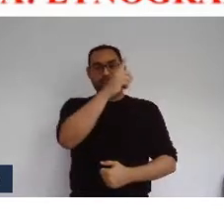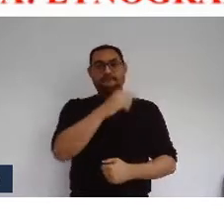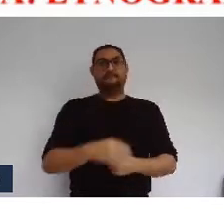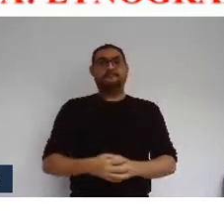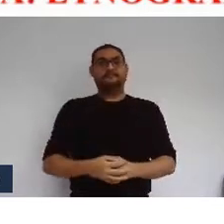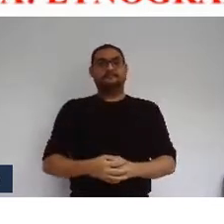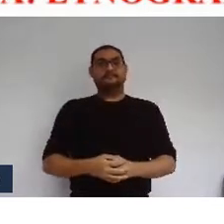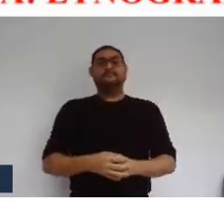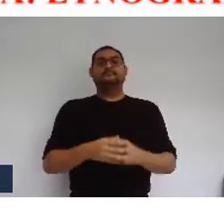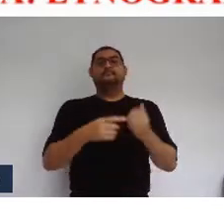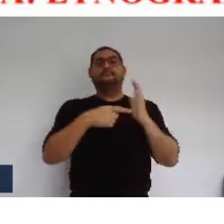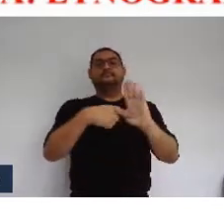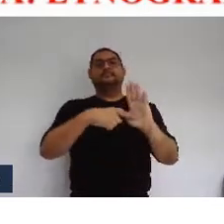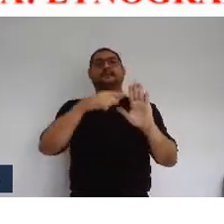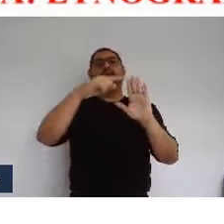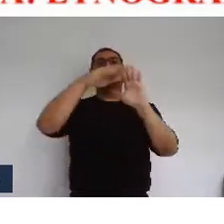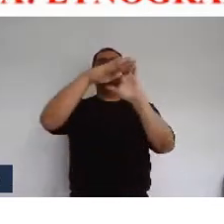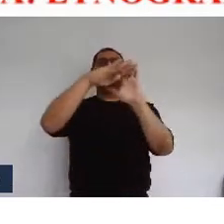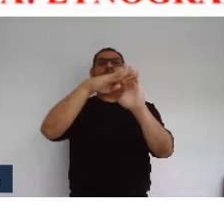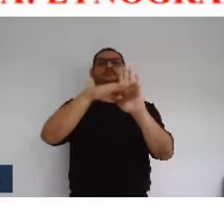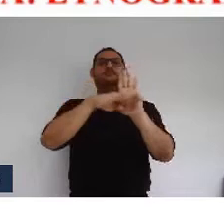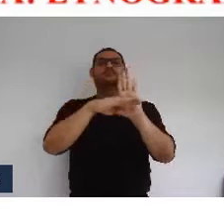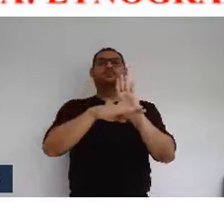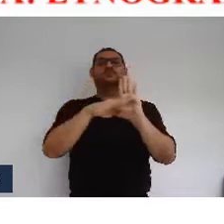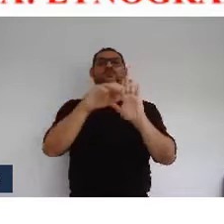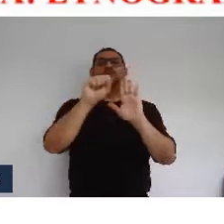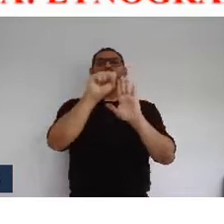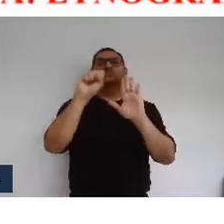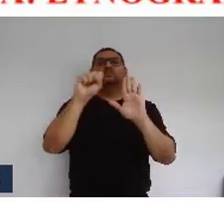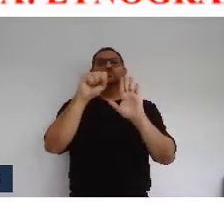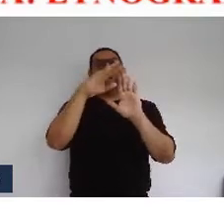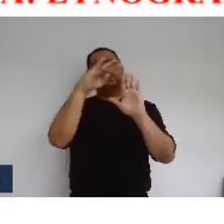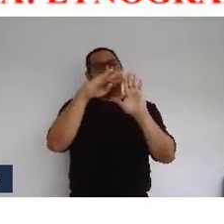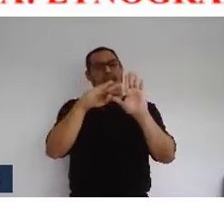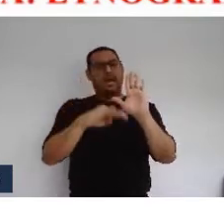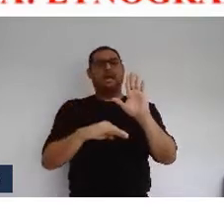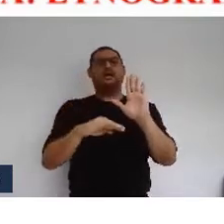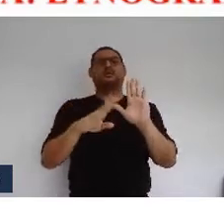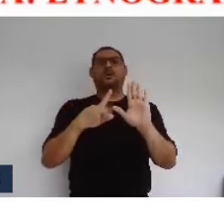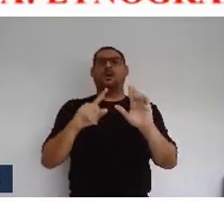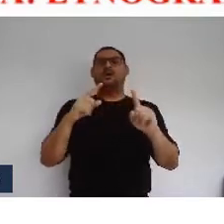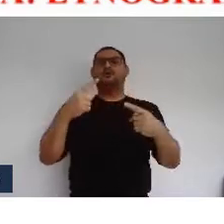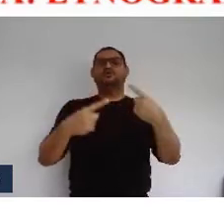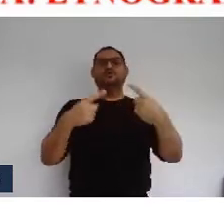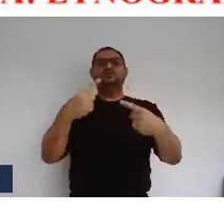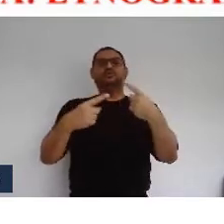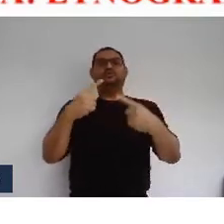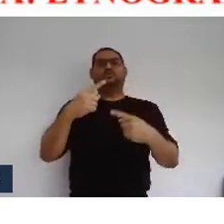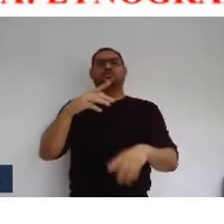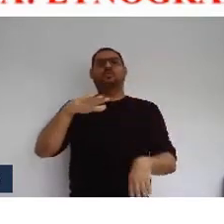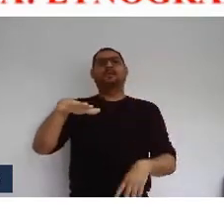Então, eu vou apresentar o sumário da minha fala. É o discurso no espaço,